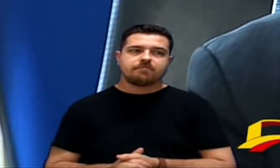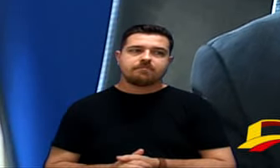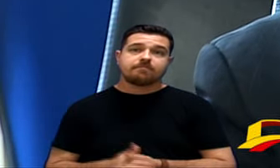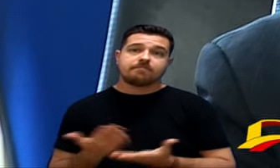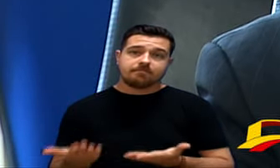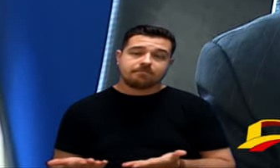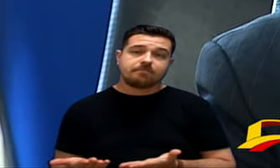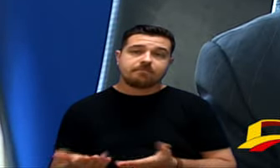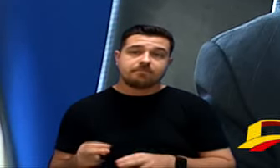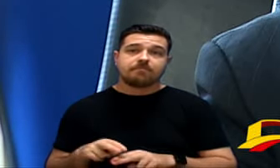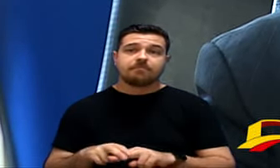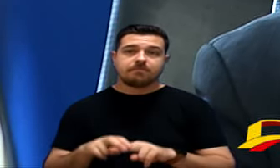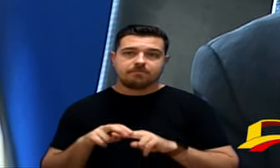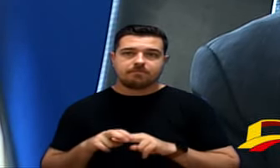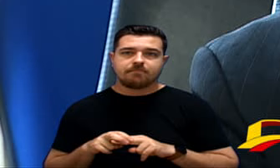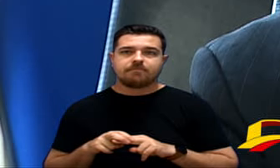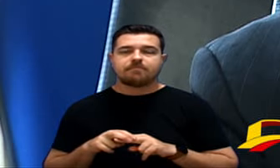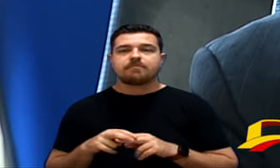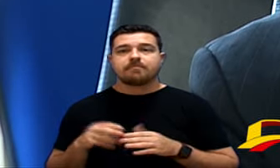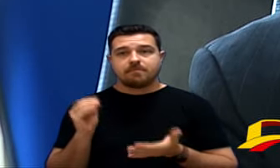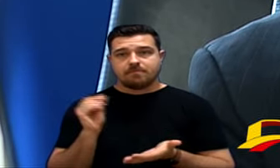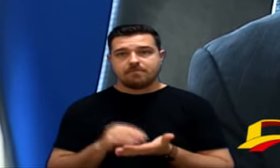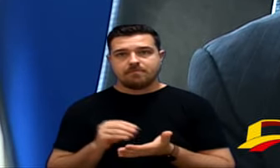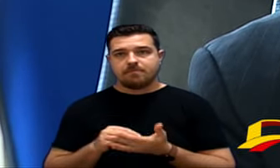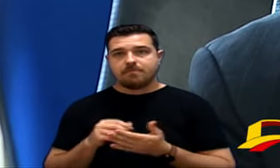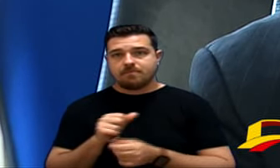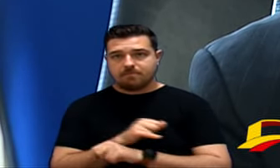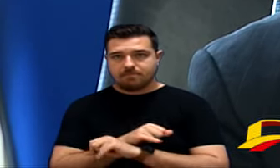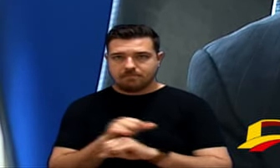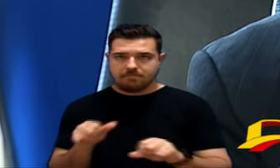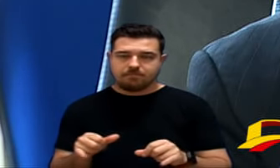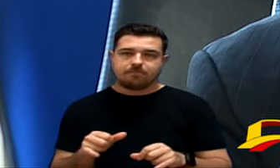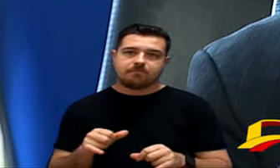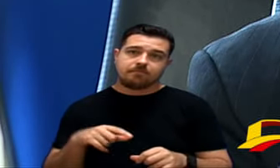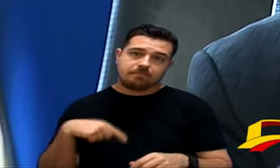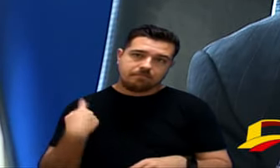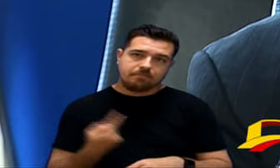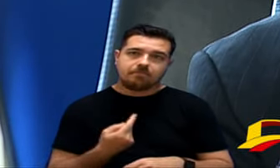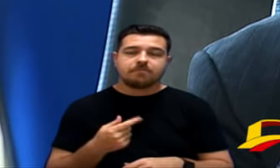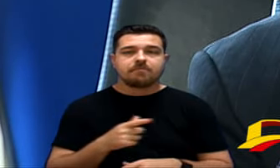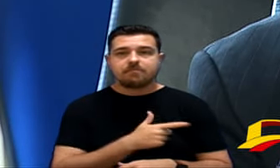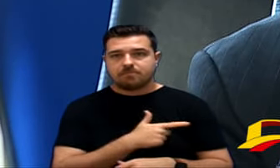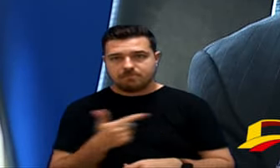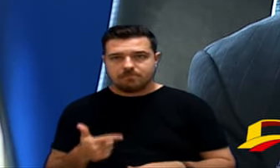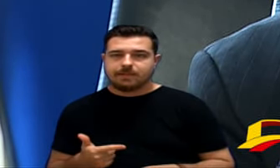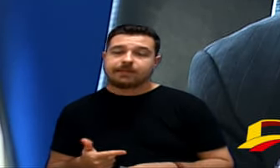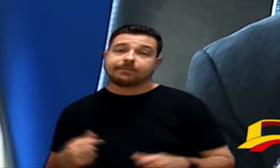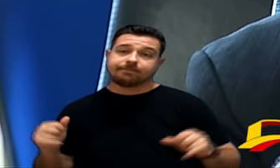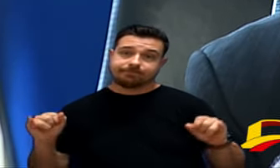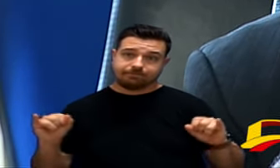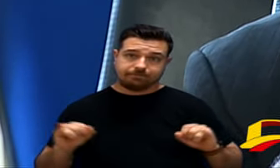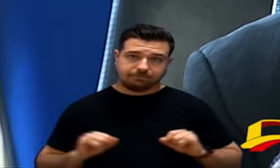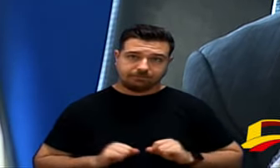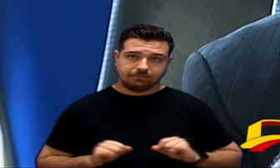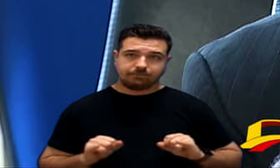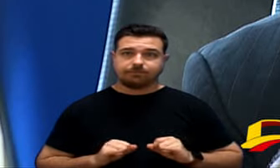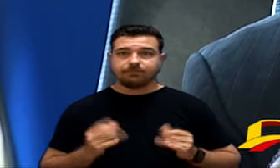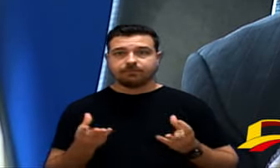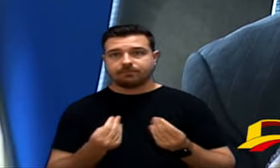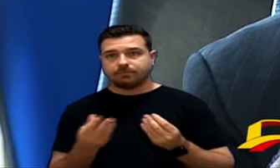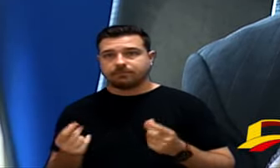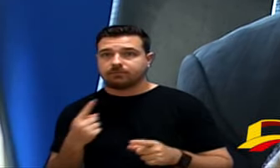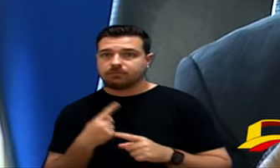por esse por essa falta de de informação que eles têm e acaba sofrendo eh não